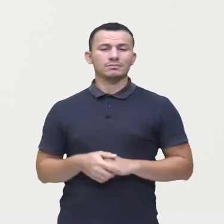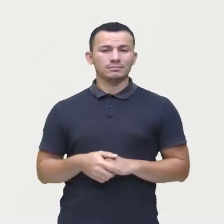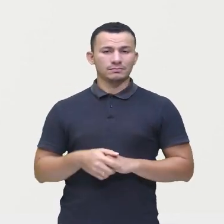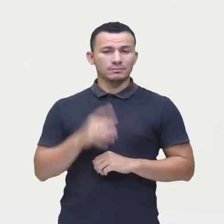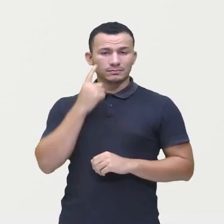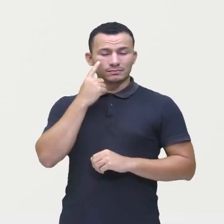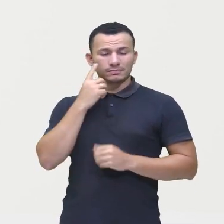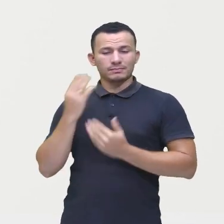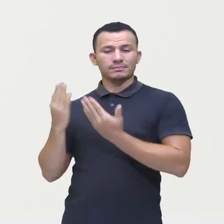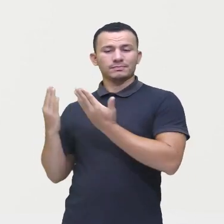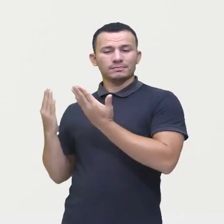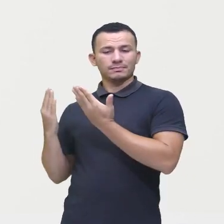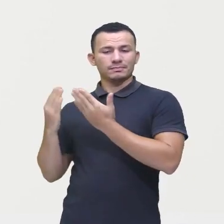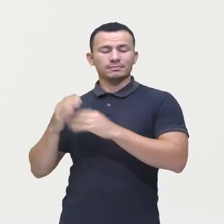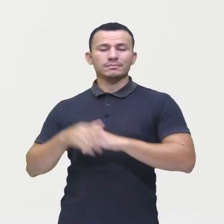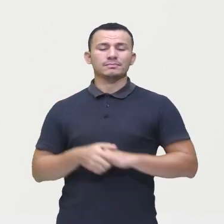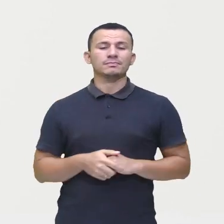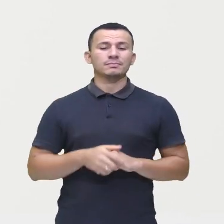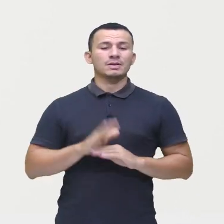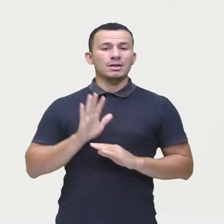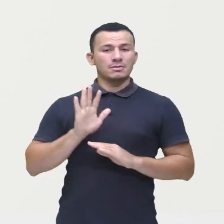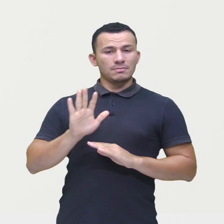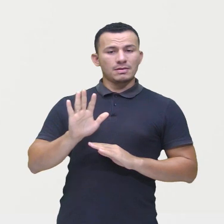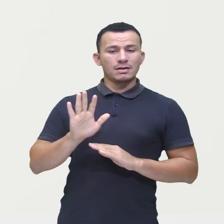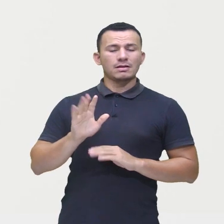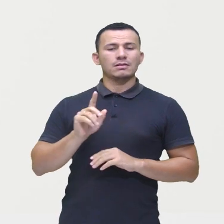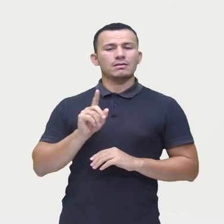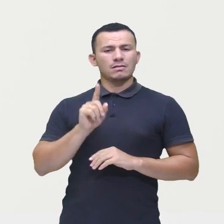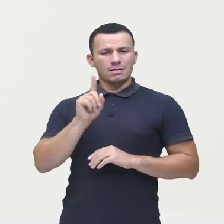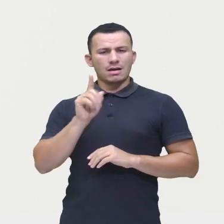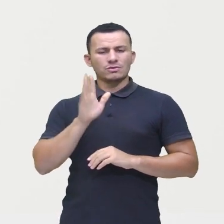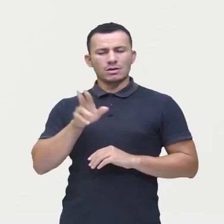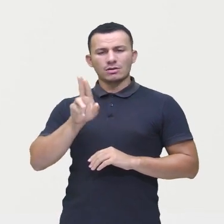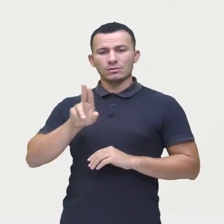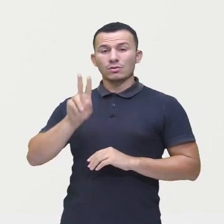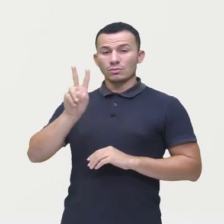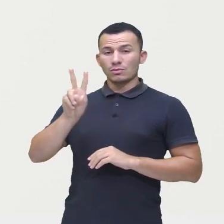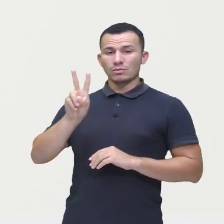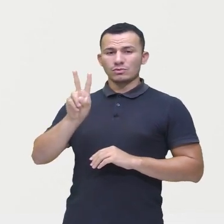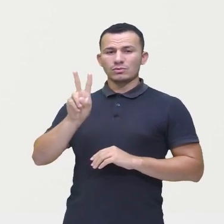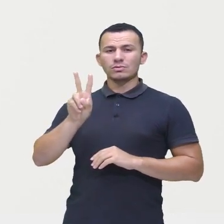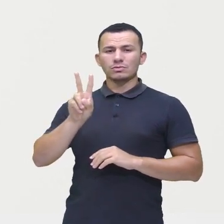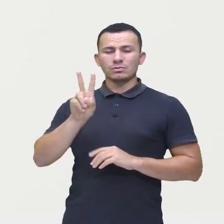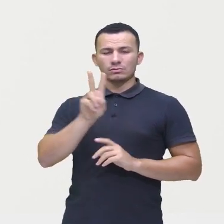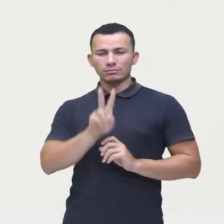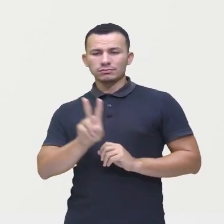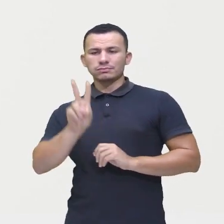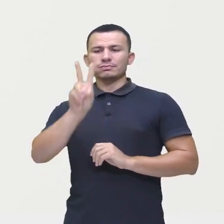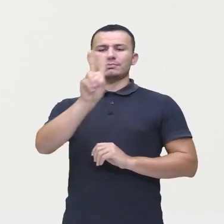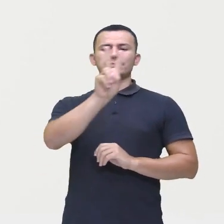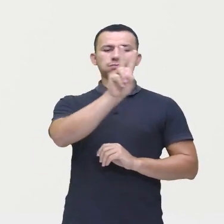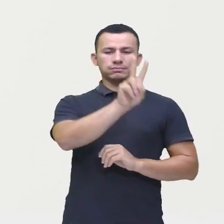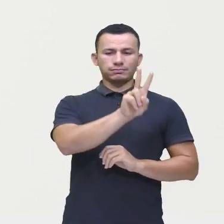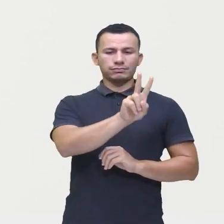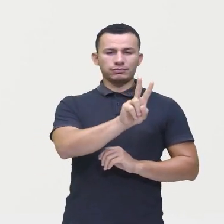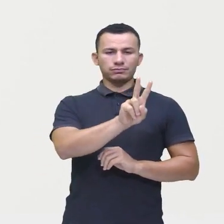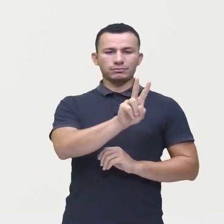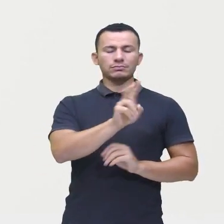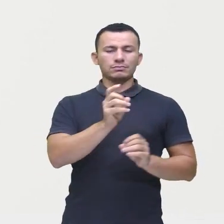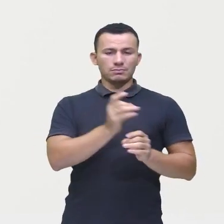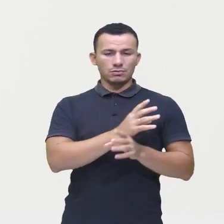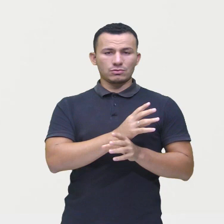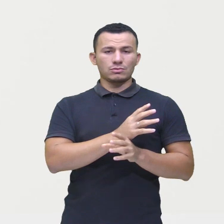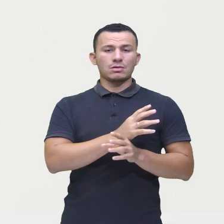é 5. Só que lá em cima já foi quem? O 2. Olha aqui o 2. Então, eu tenho que somar este 5